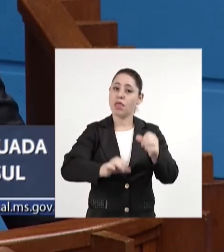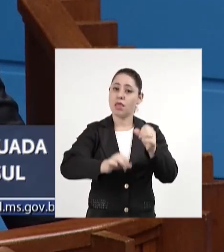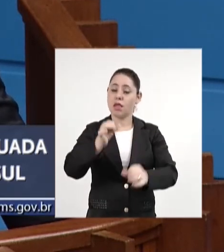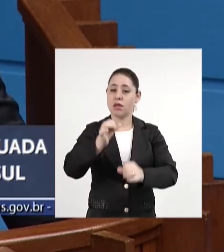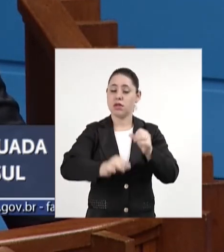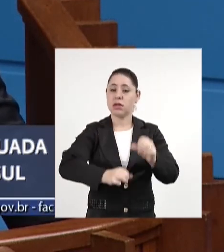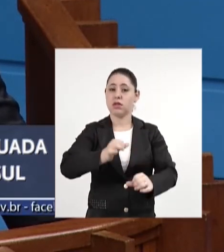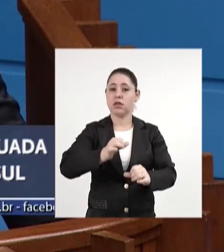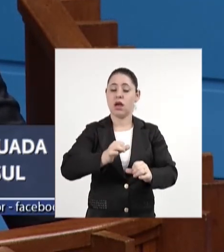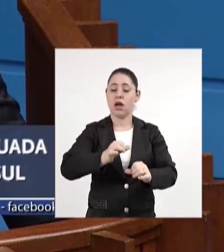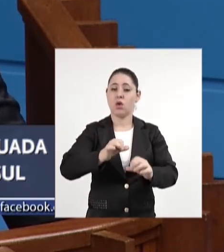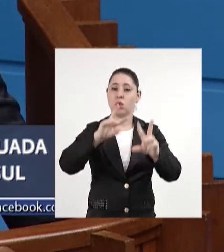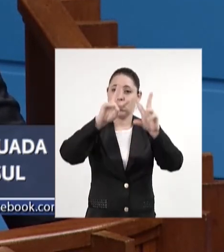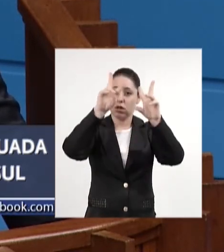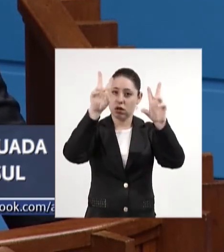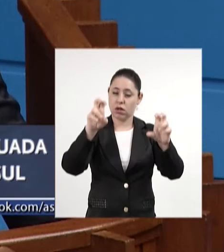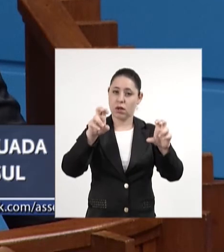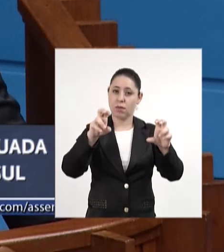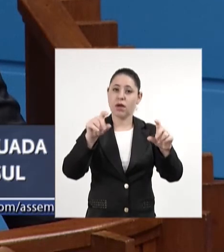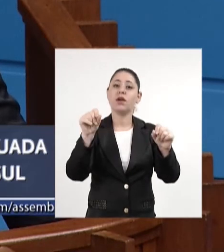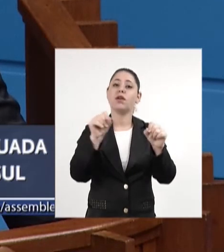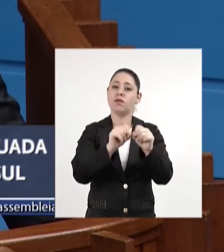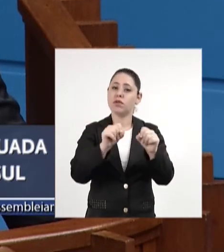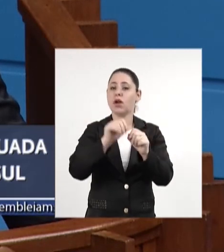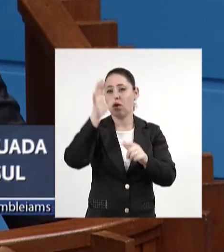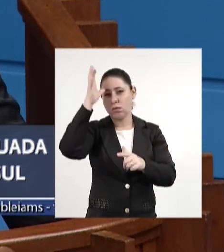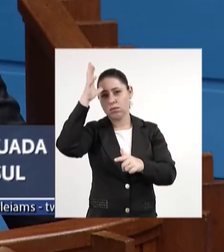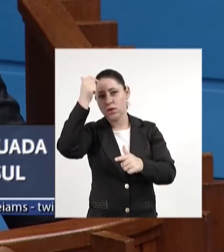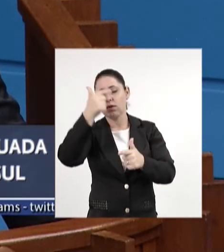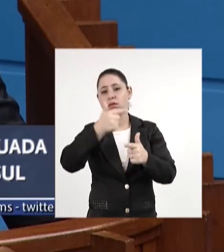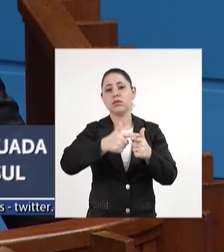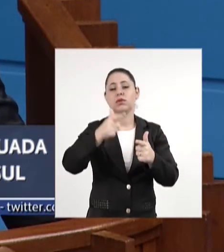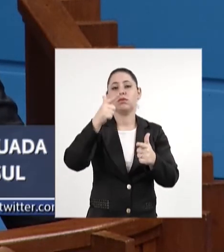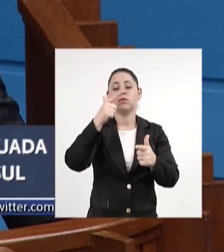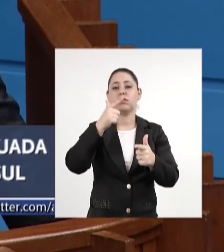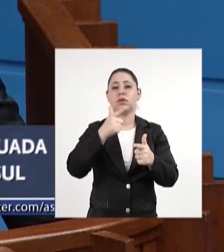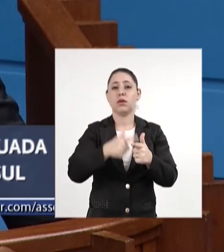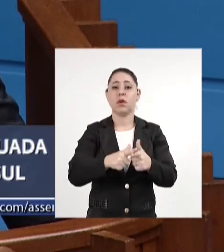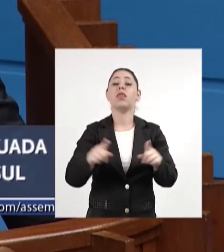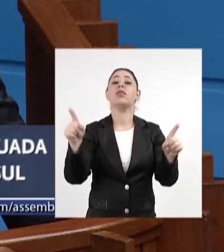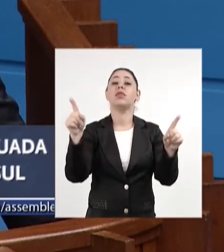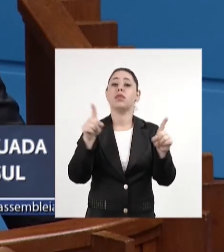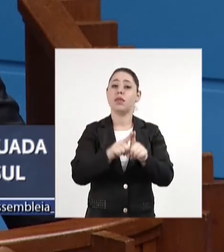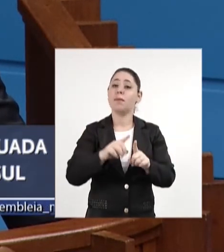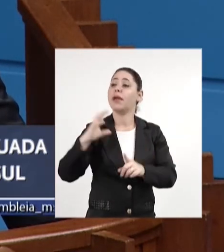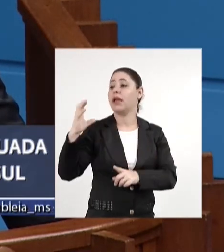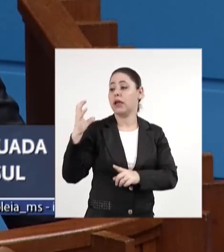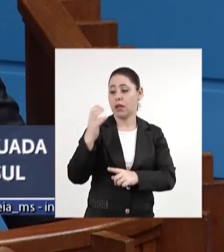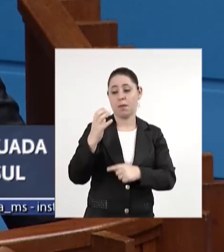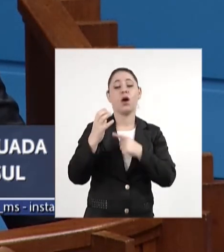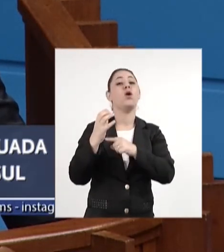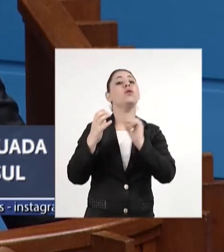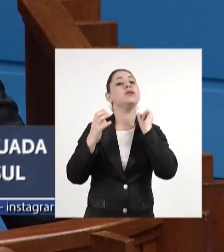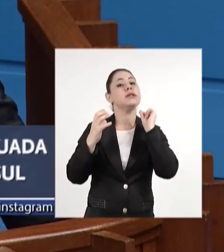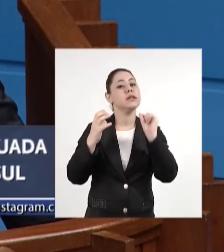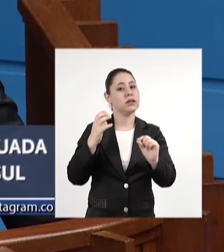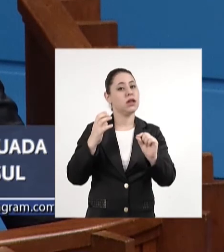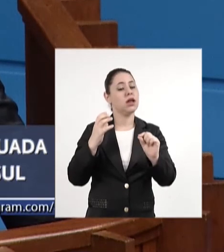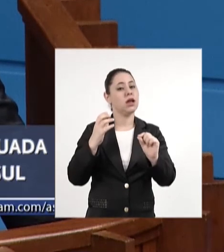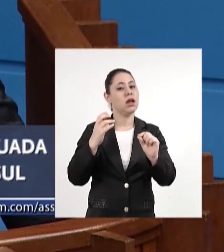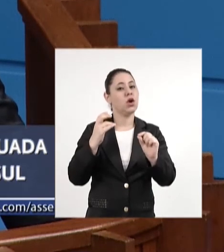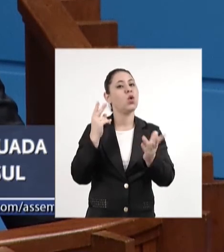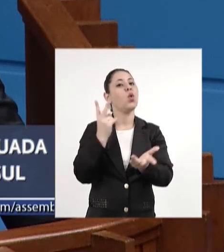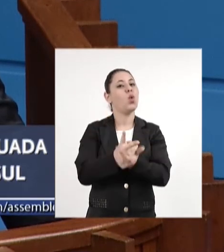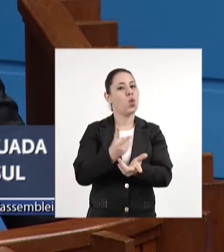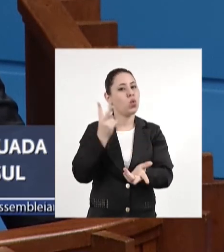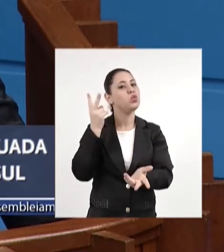situação e tomar as providências cabíveis, inclusive criminais, se a situação